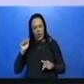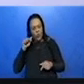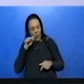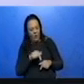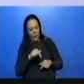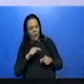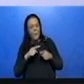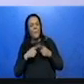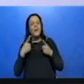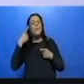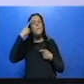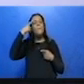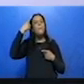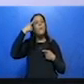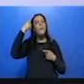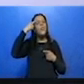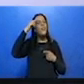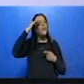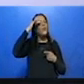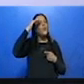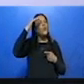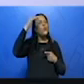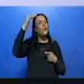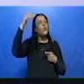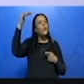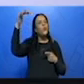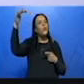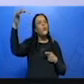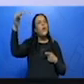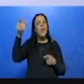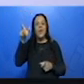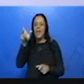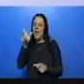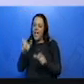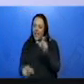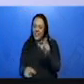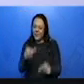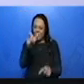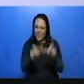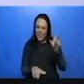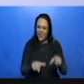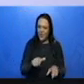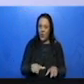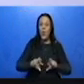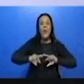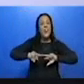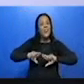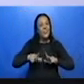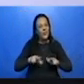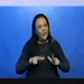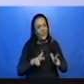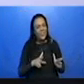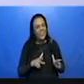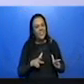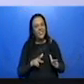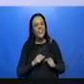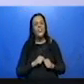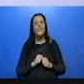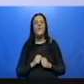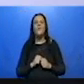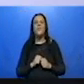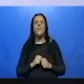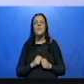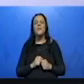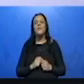né, se transportar para lá. Os personagens também são personagens diferentes,